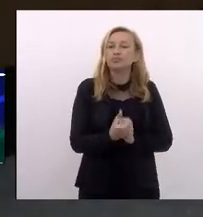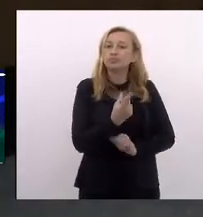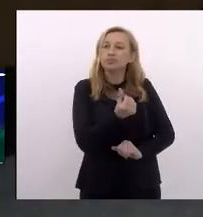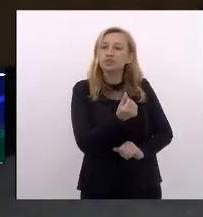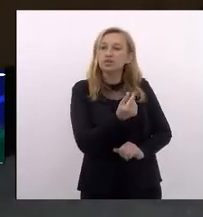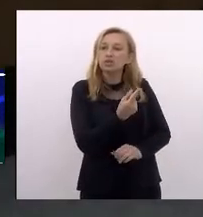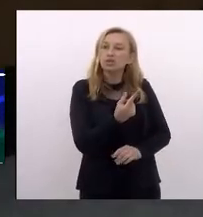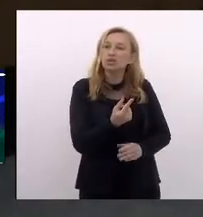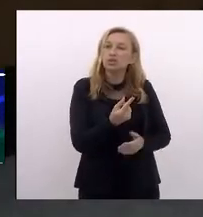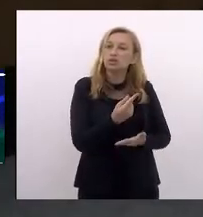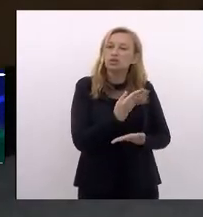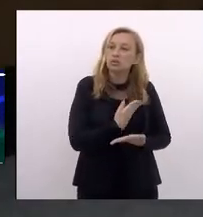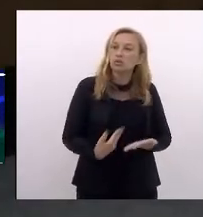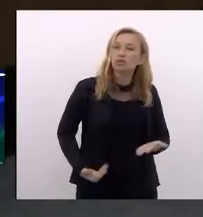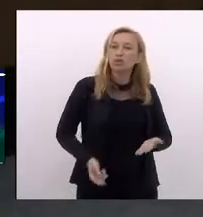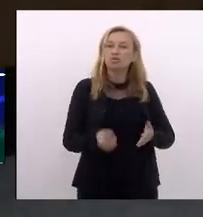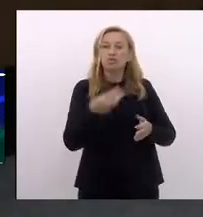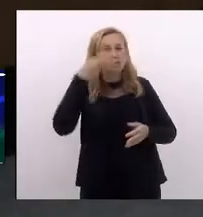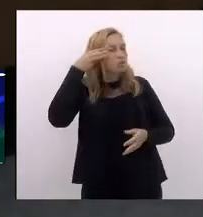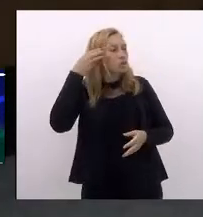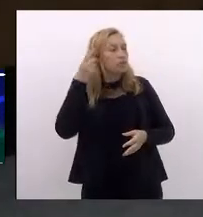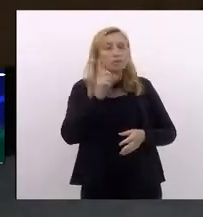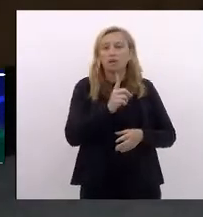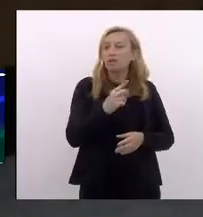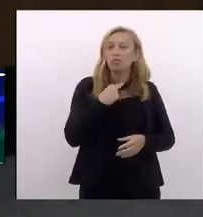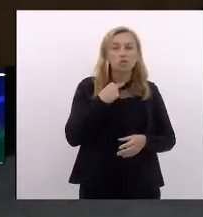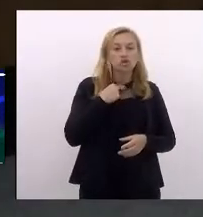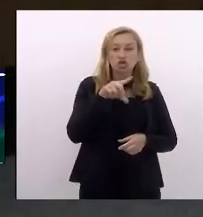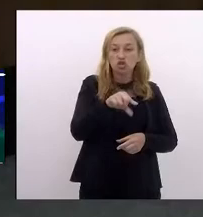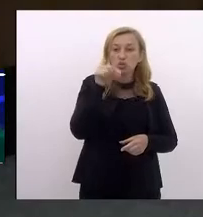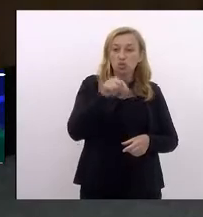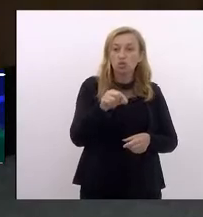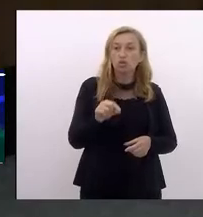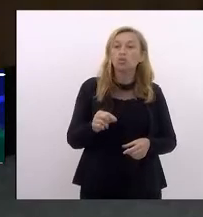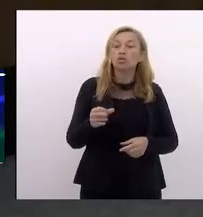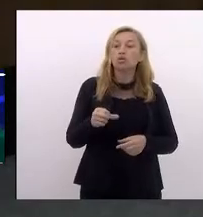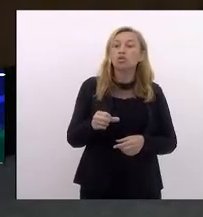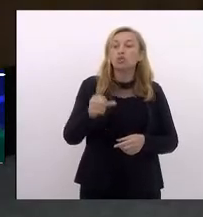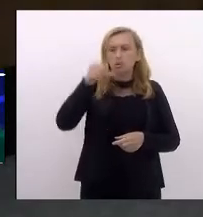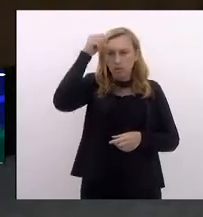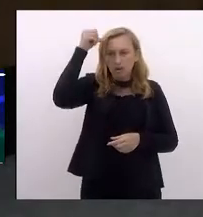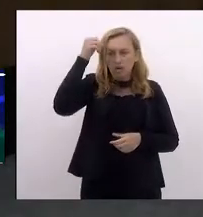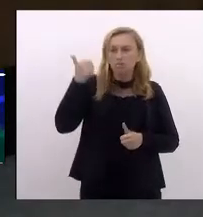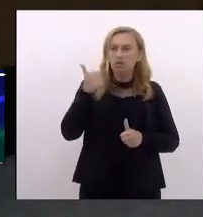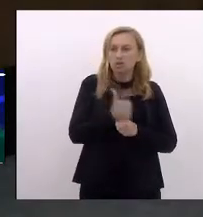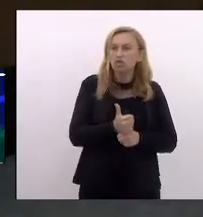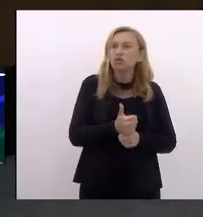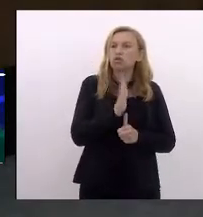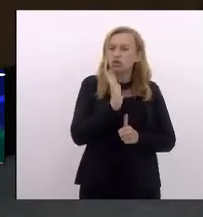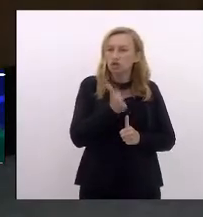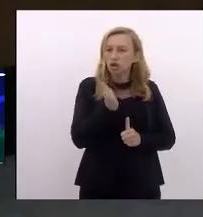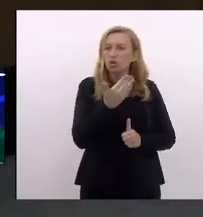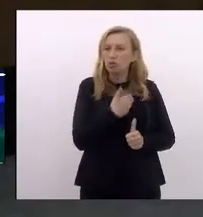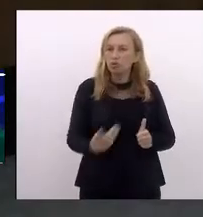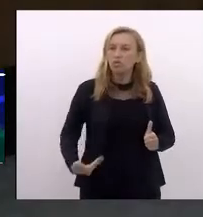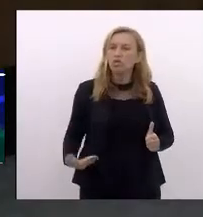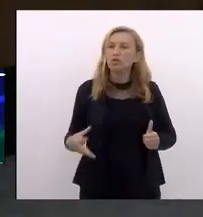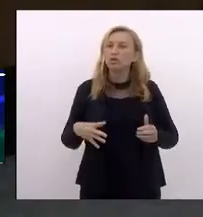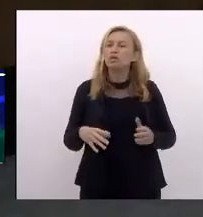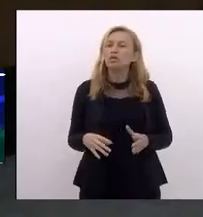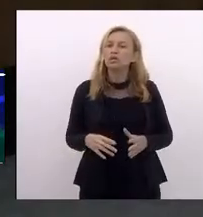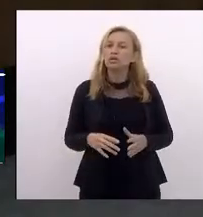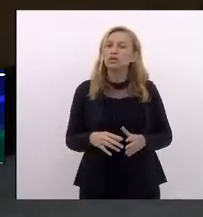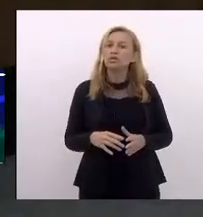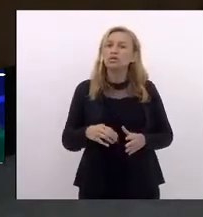contas do vitsu porém ele não tinha tomada de decisão o Cláudio desde que ele assumiu já como Governador interino